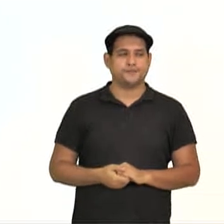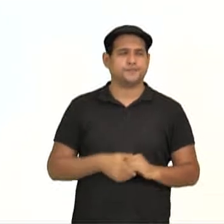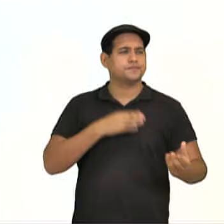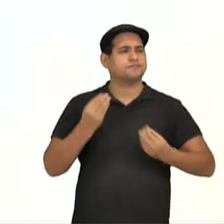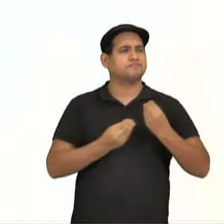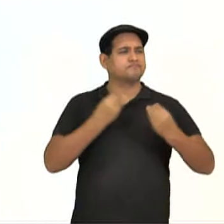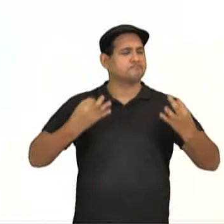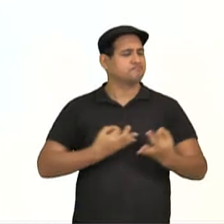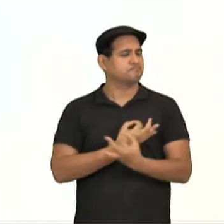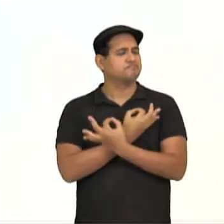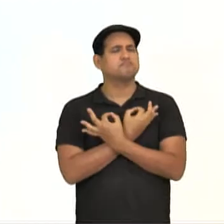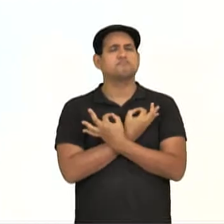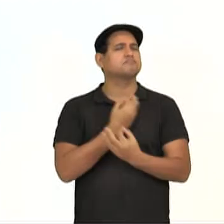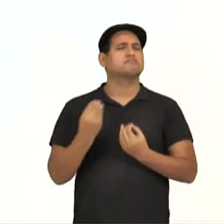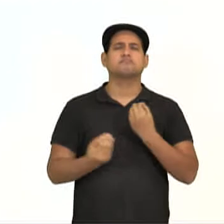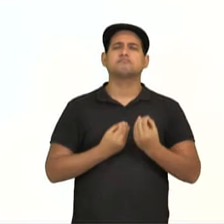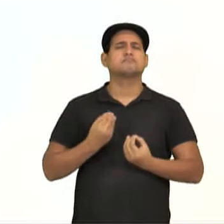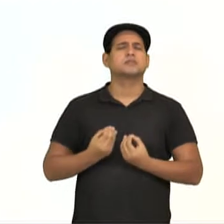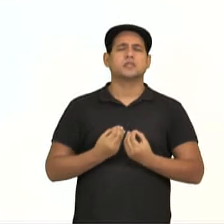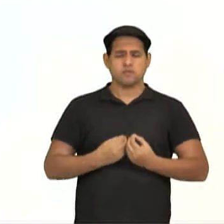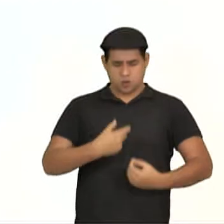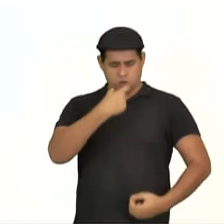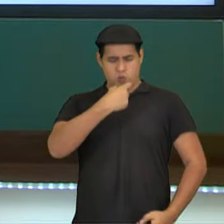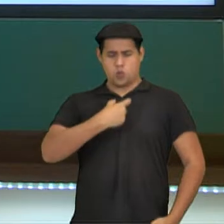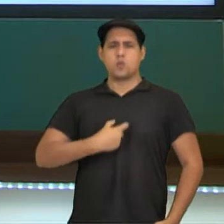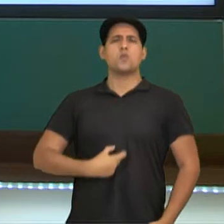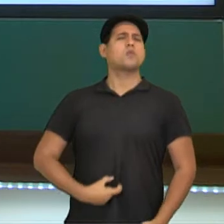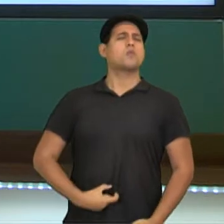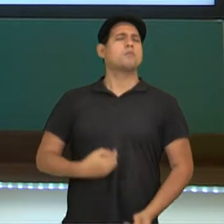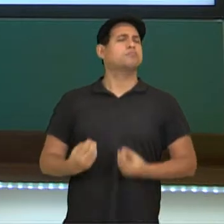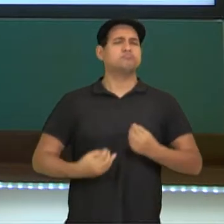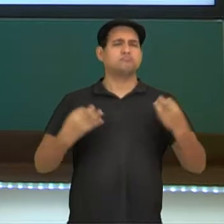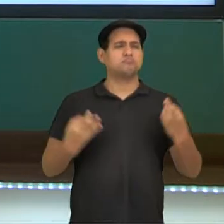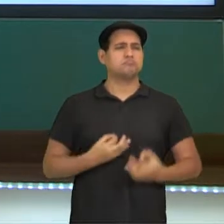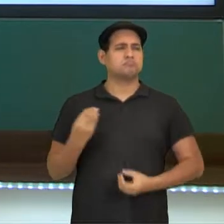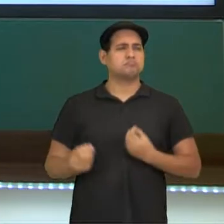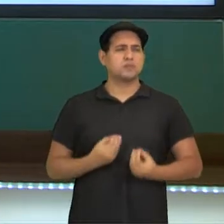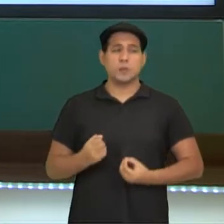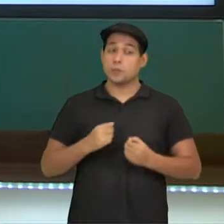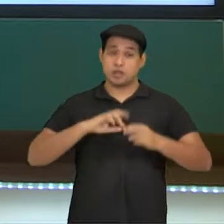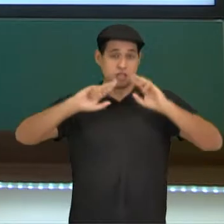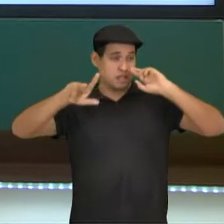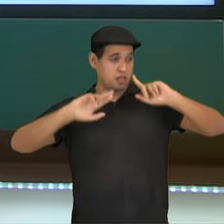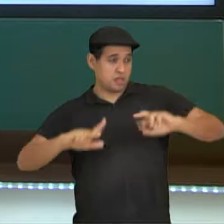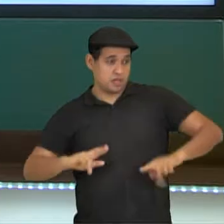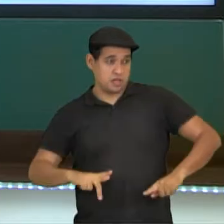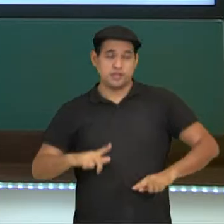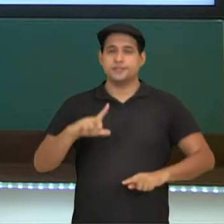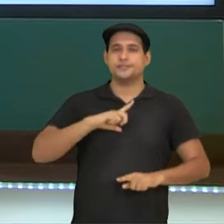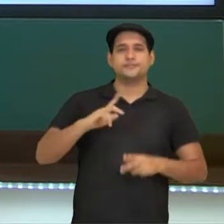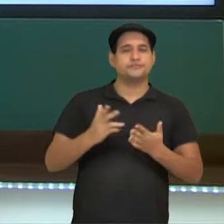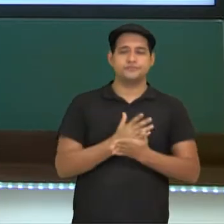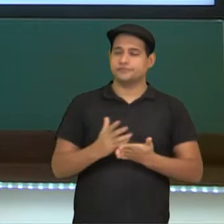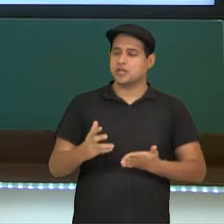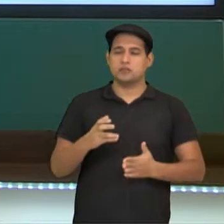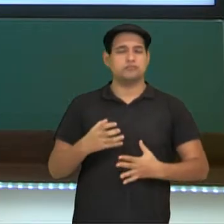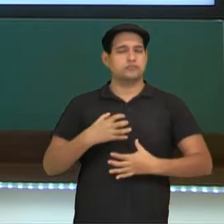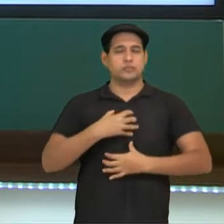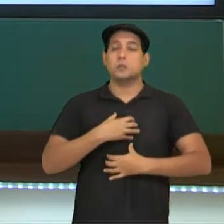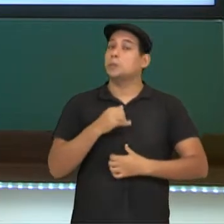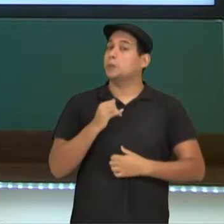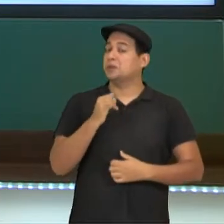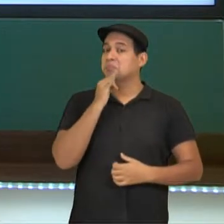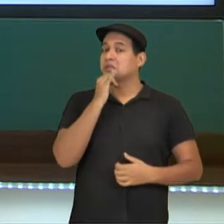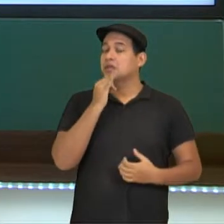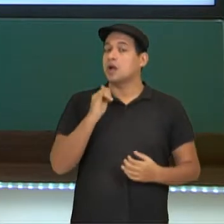que eu medito, então? Qual que é a posição do corpo mais correta? Ela pode variar, tem diversas posições, ela